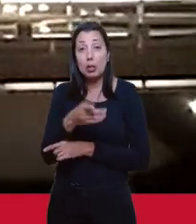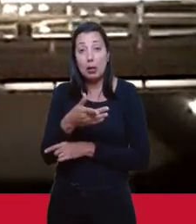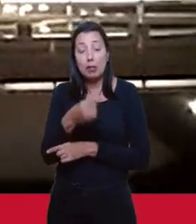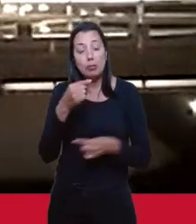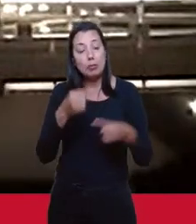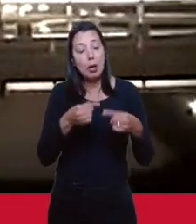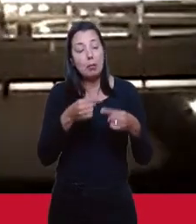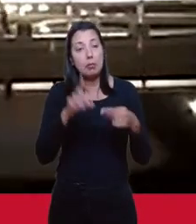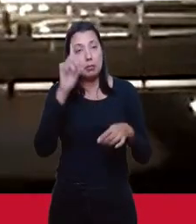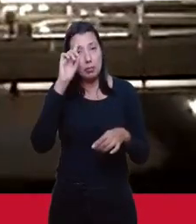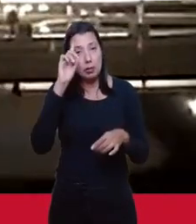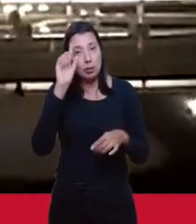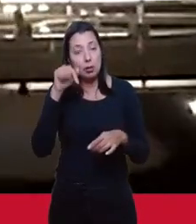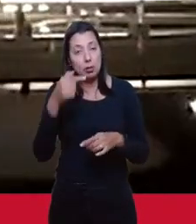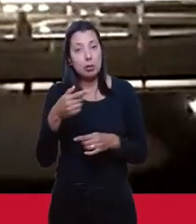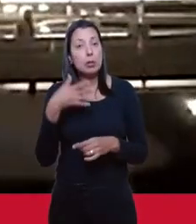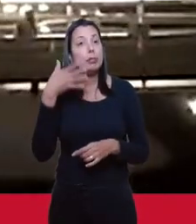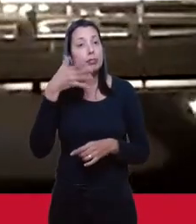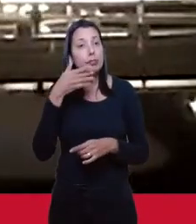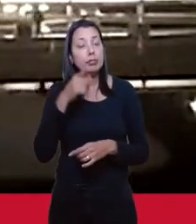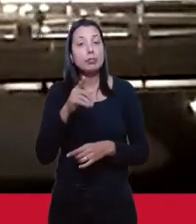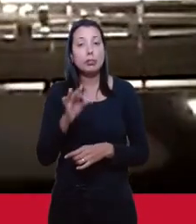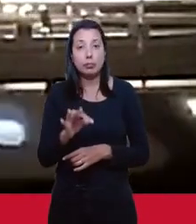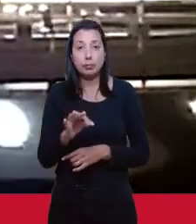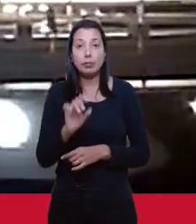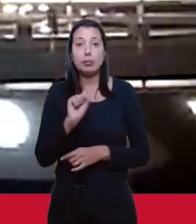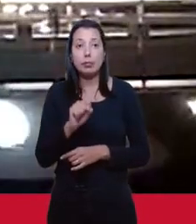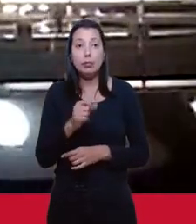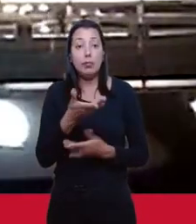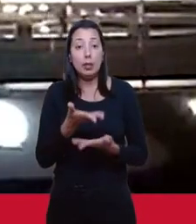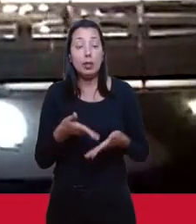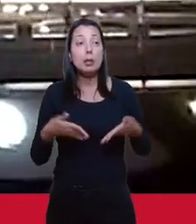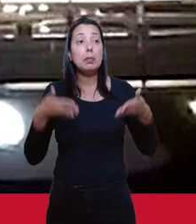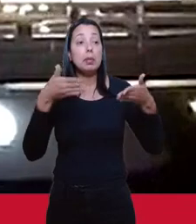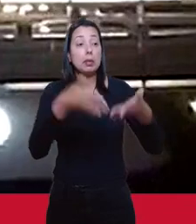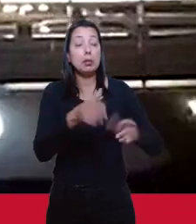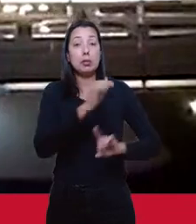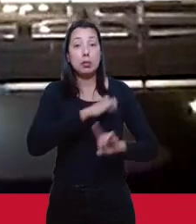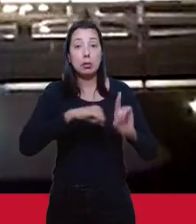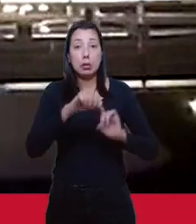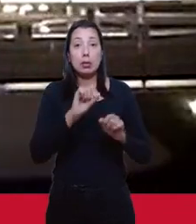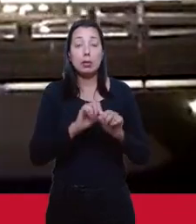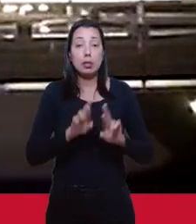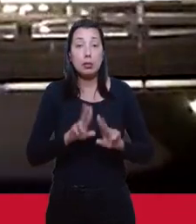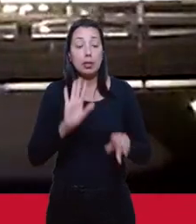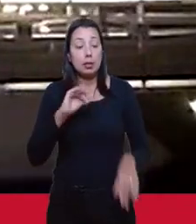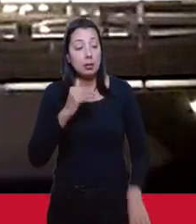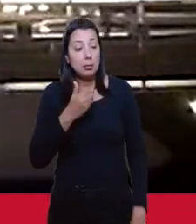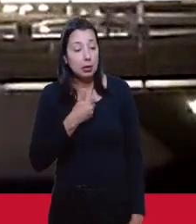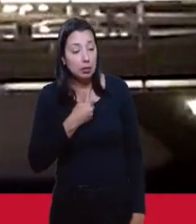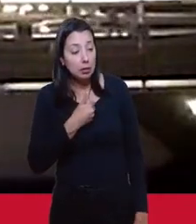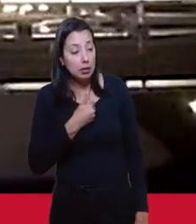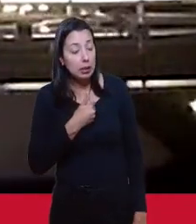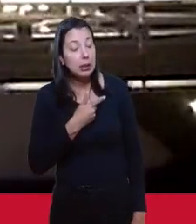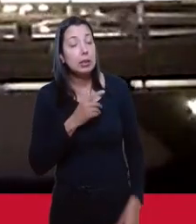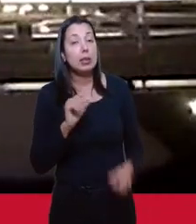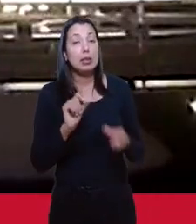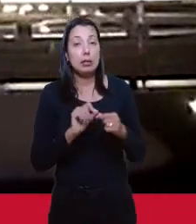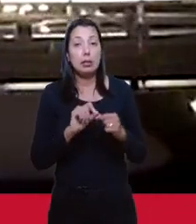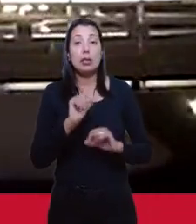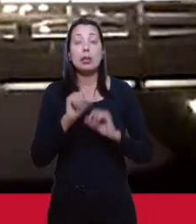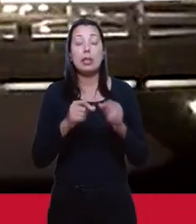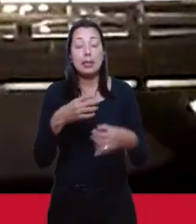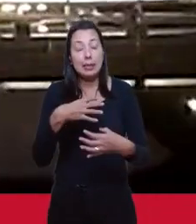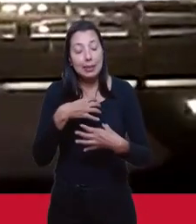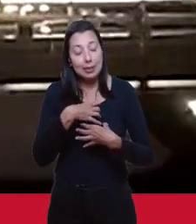do dia a dia, como vários outros parlamentares do PT. Né? É essa participação social que faz a diferença para nós e que nos faz